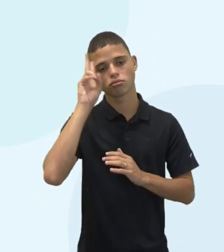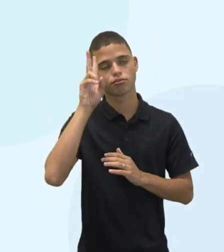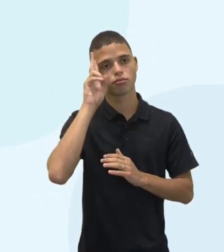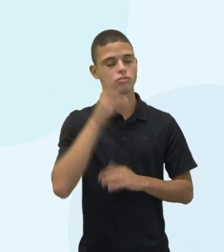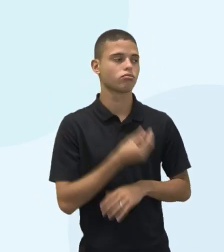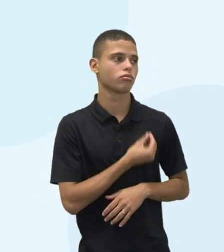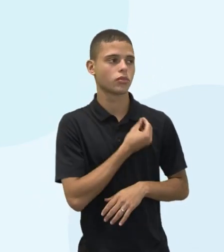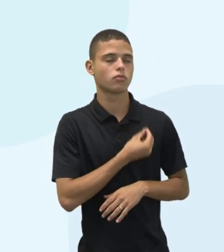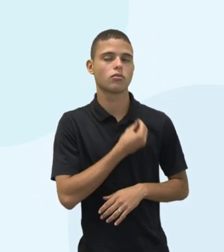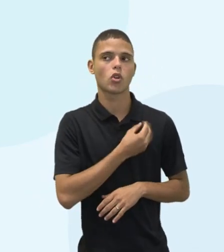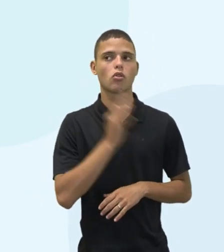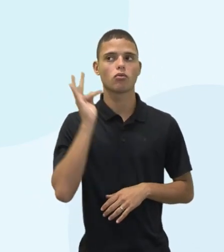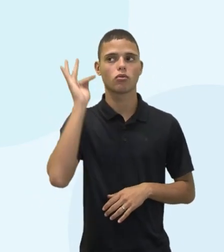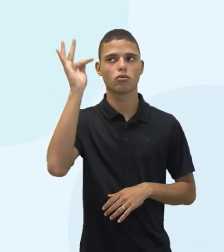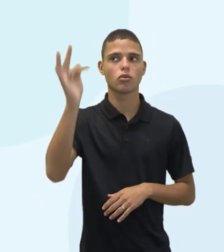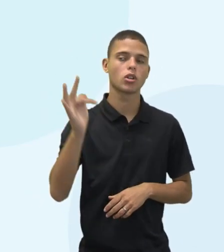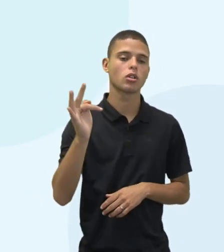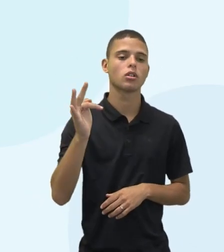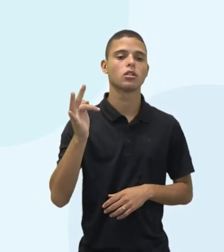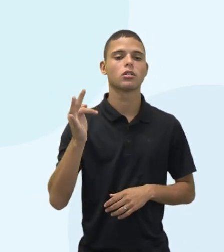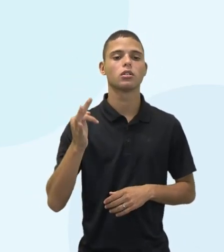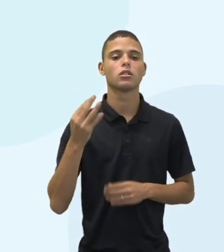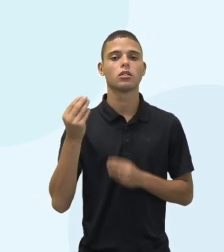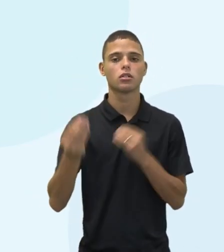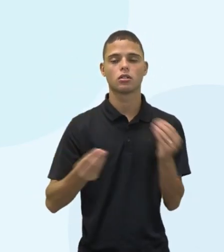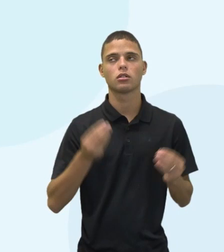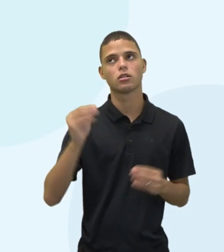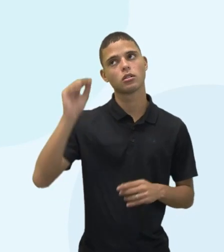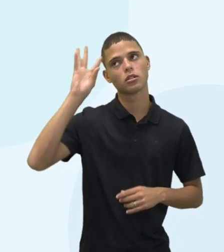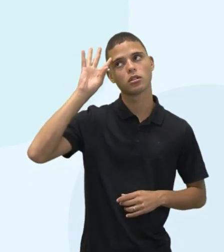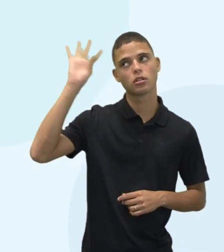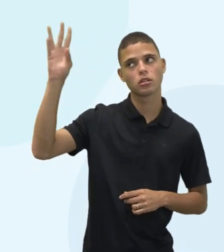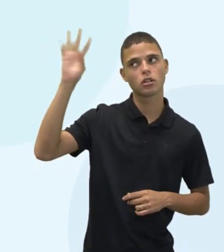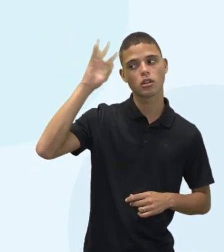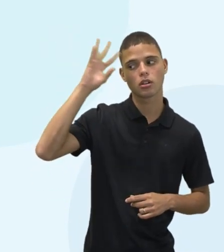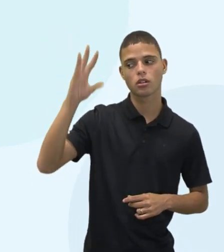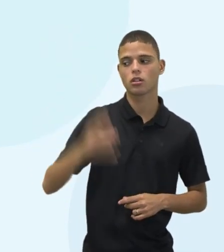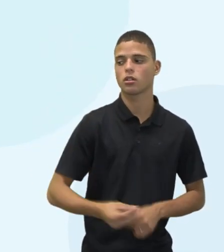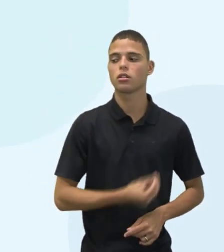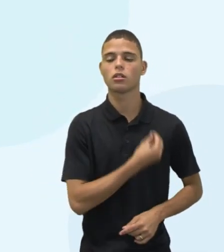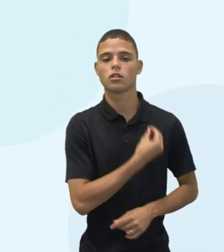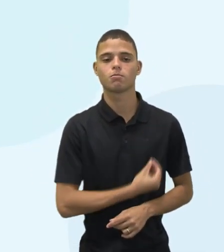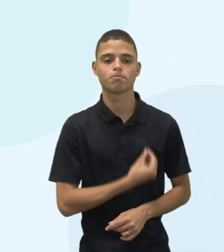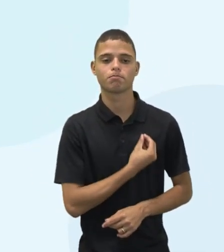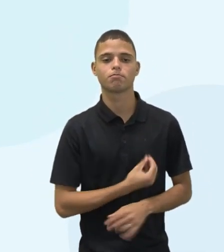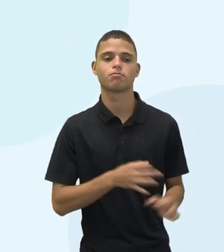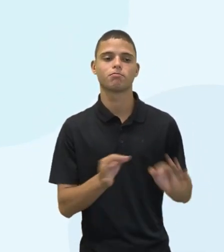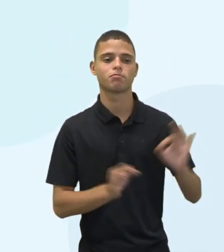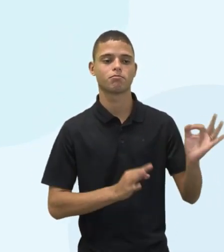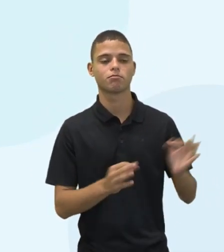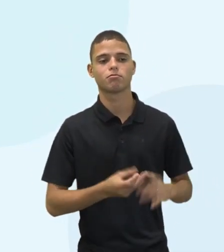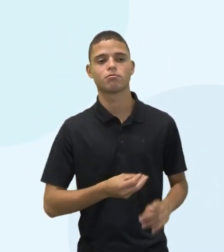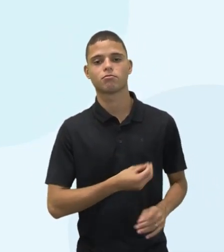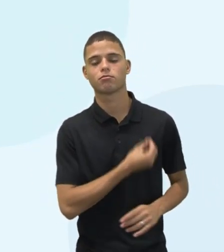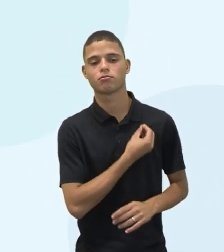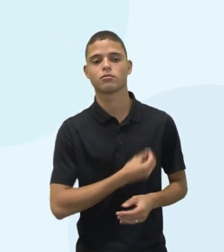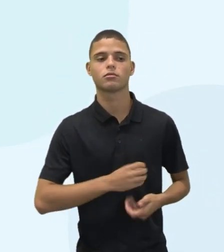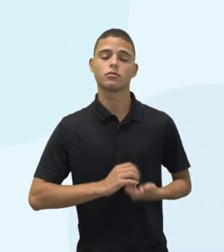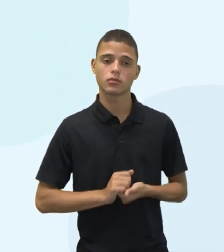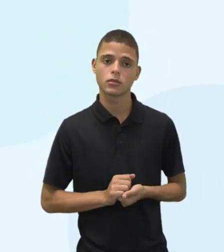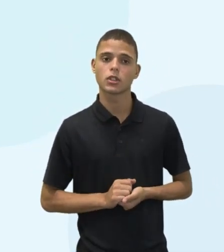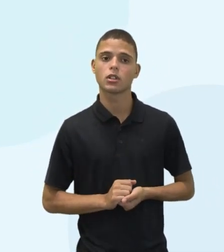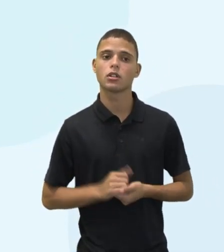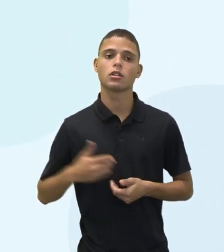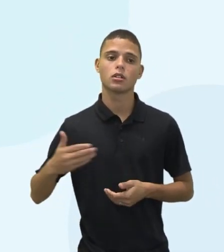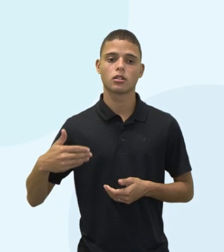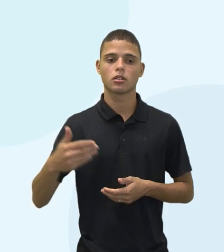vida no futuro. Como é que ele imagina que vai ser sua vida com o seu projeto de vida já concretizado. E aí ele vai seguir